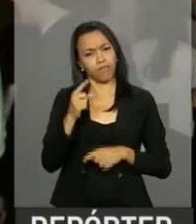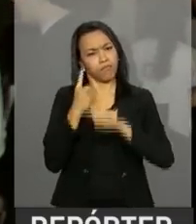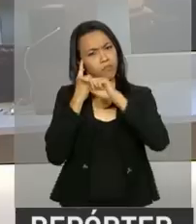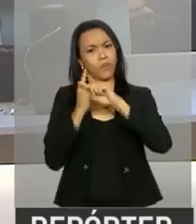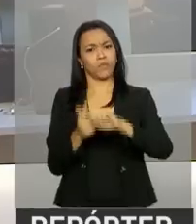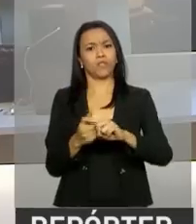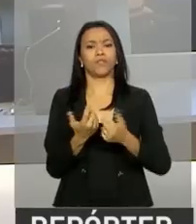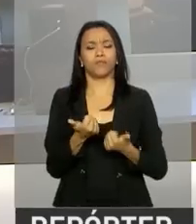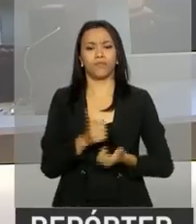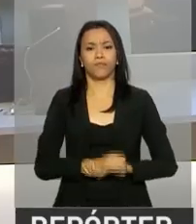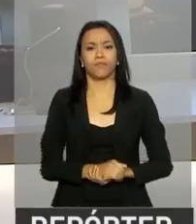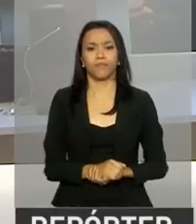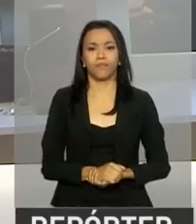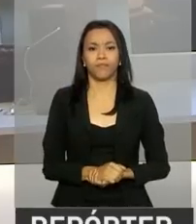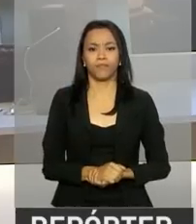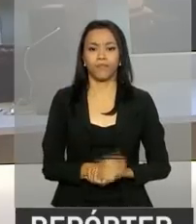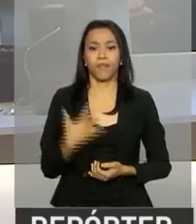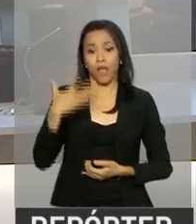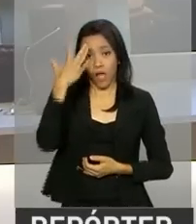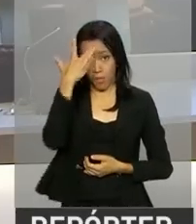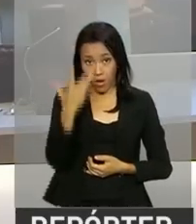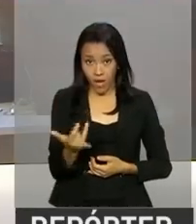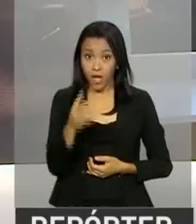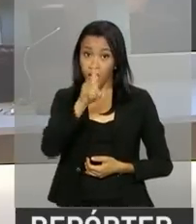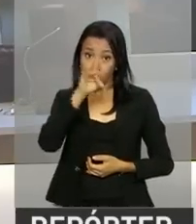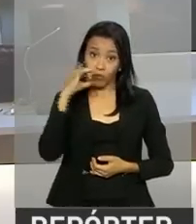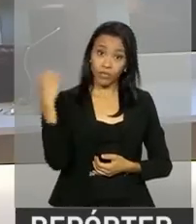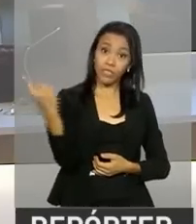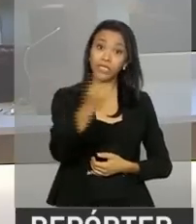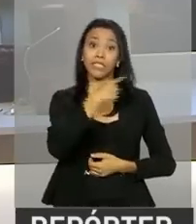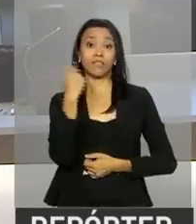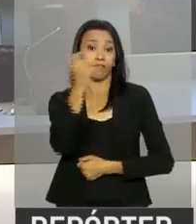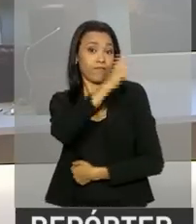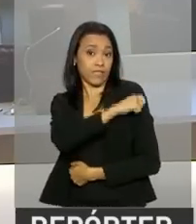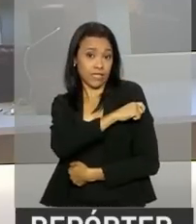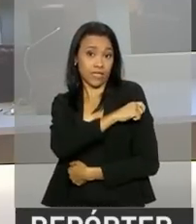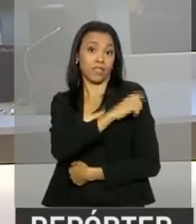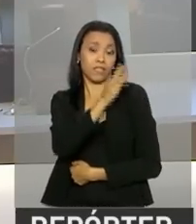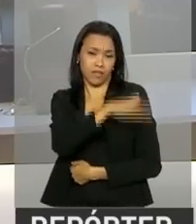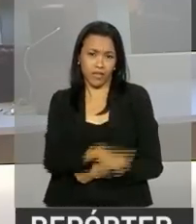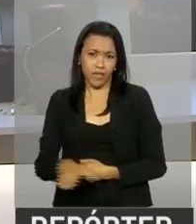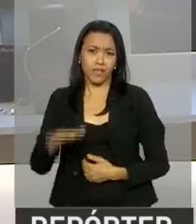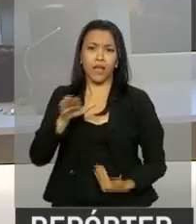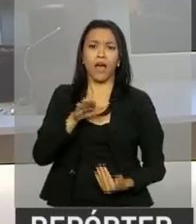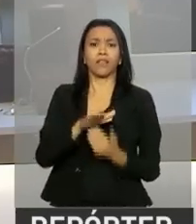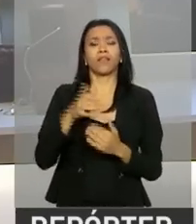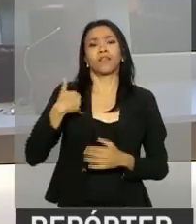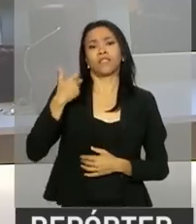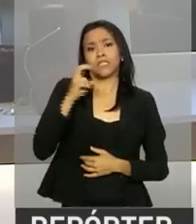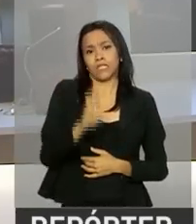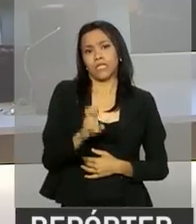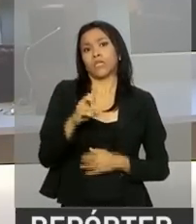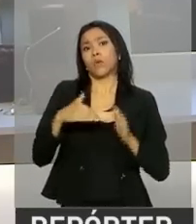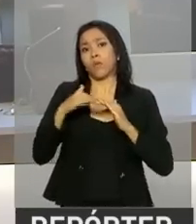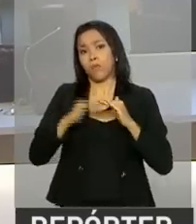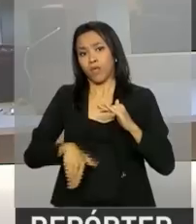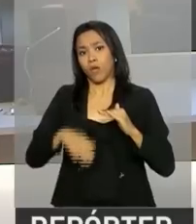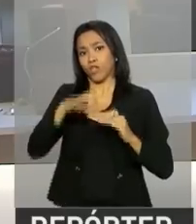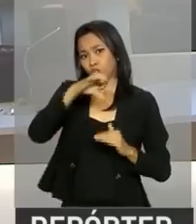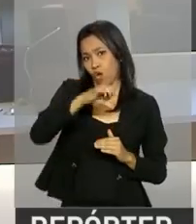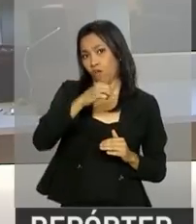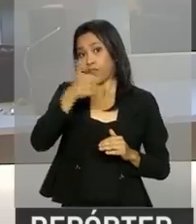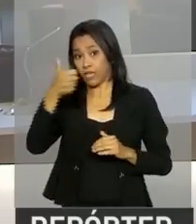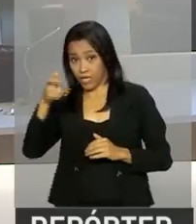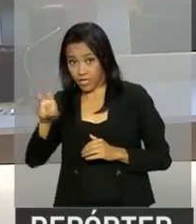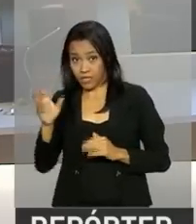positivo. E amanhã é o dia D de vacinação em todo o país. Crianças de até 5 anos e menores entre 9 e